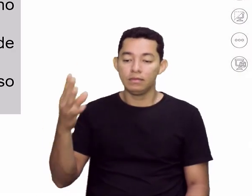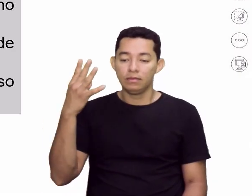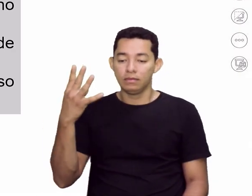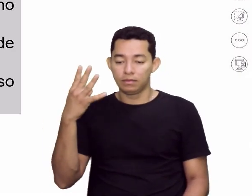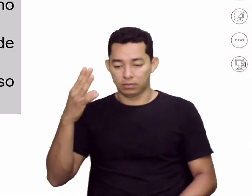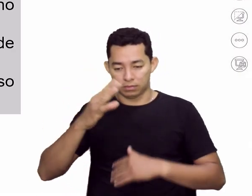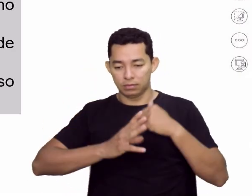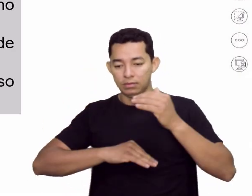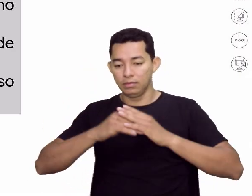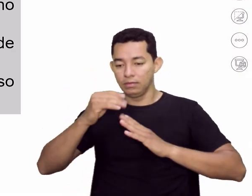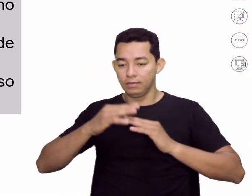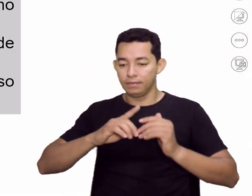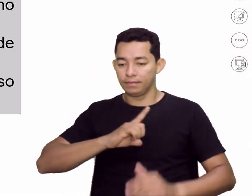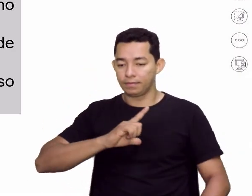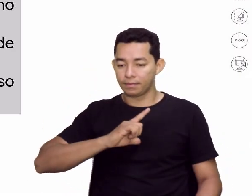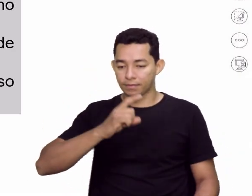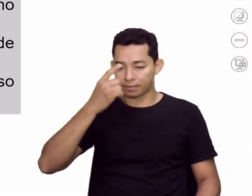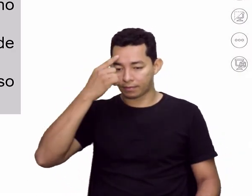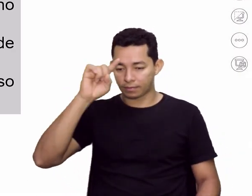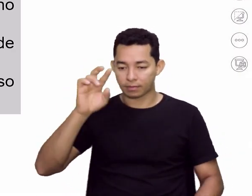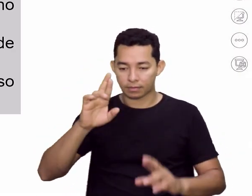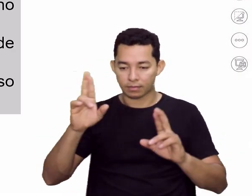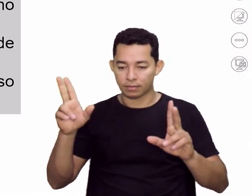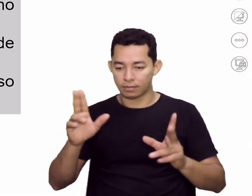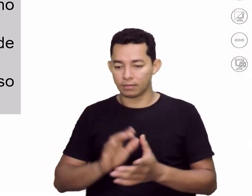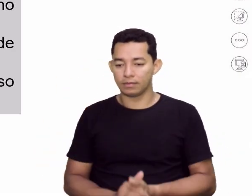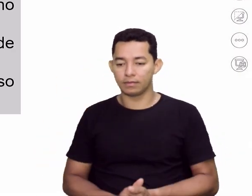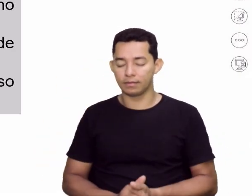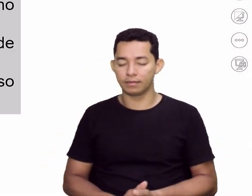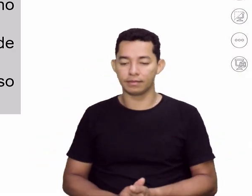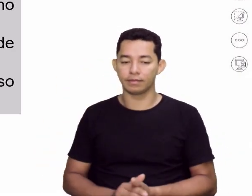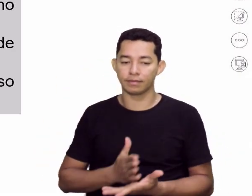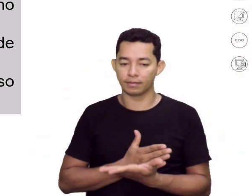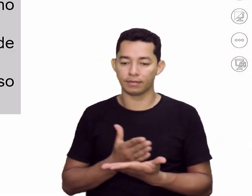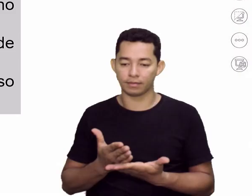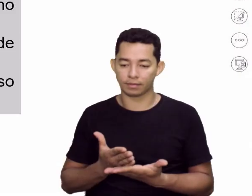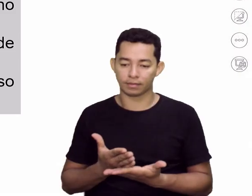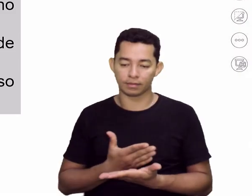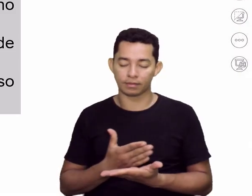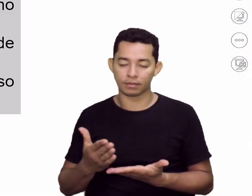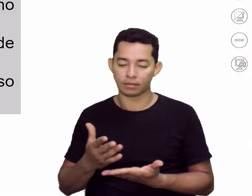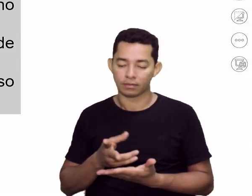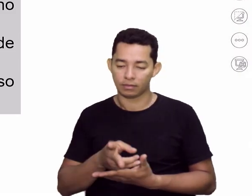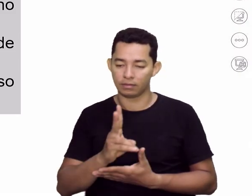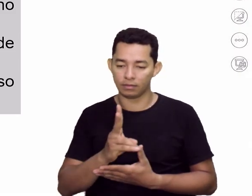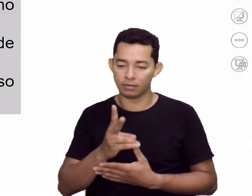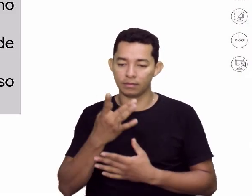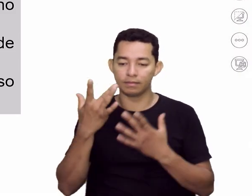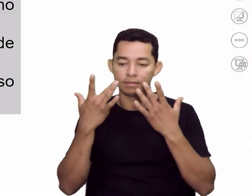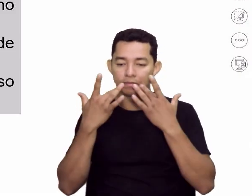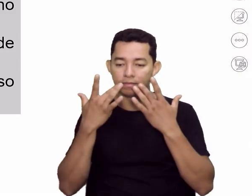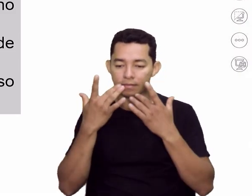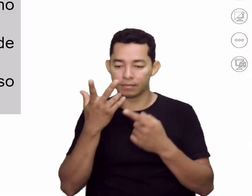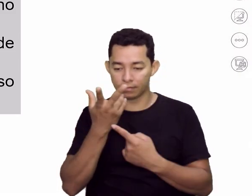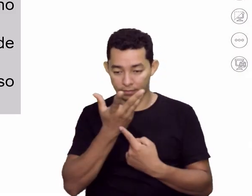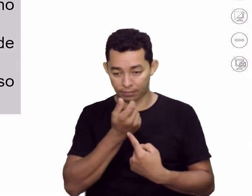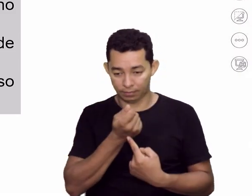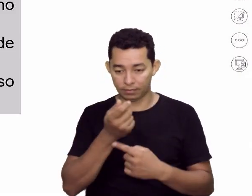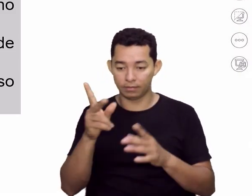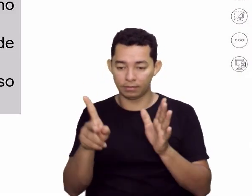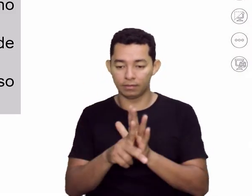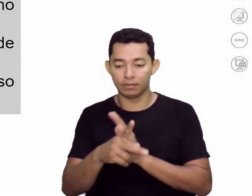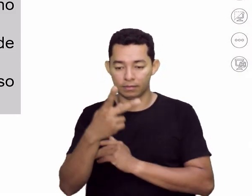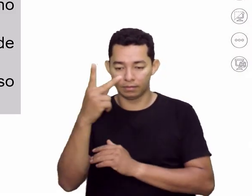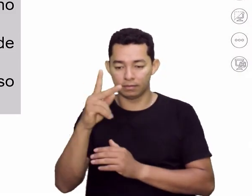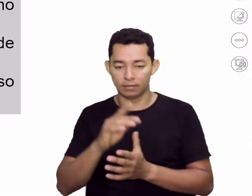tiveram ideias diferentes, né? Os caras seguiram com a arte deles, propondo novas ideias. Então, você